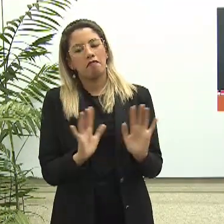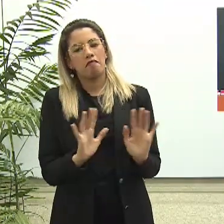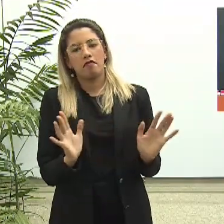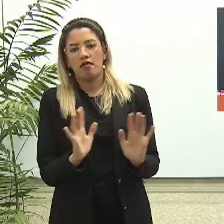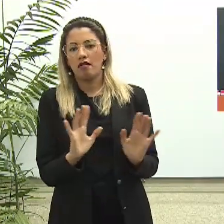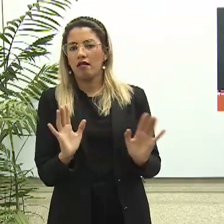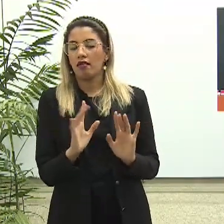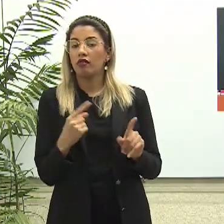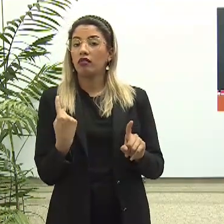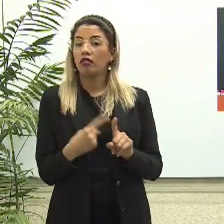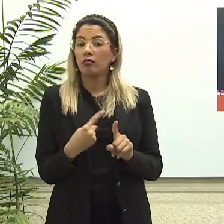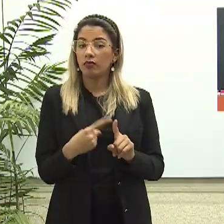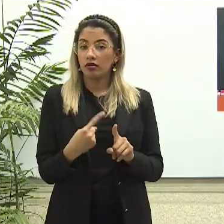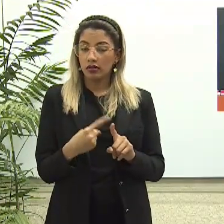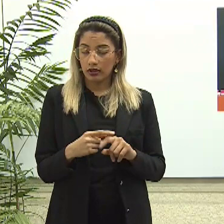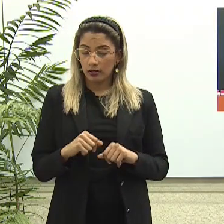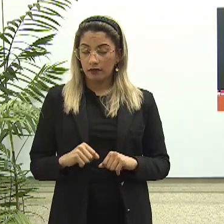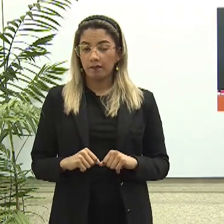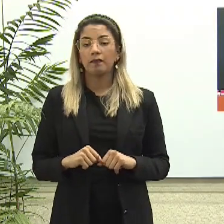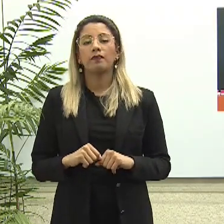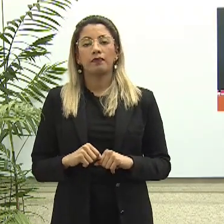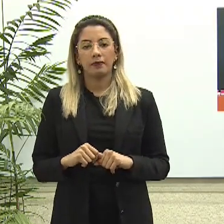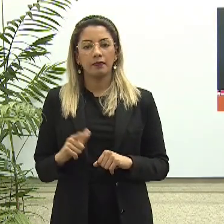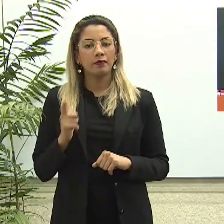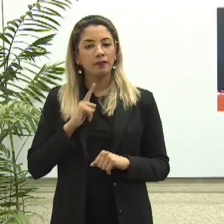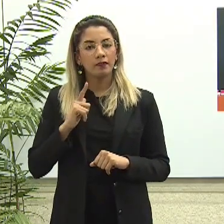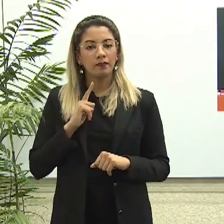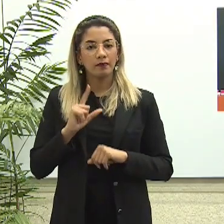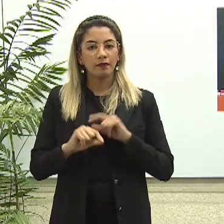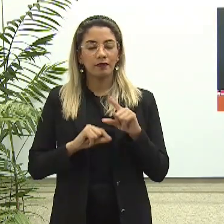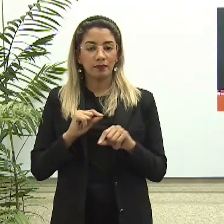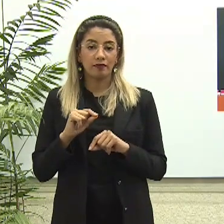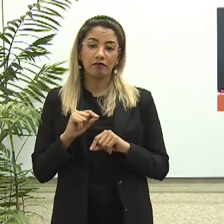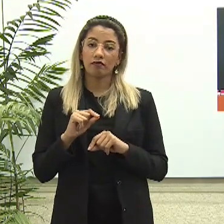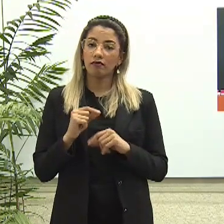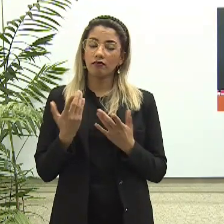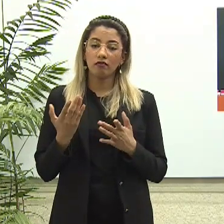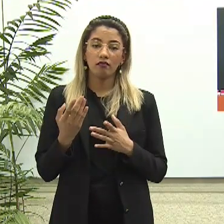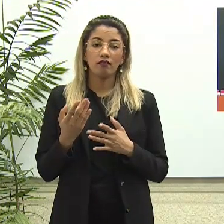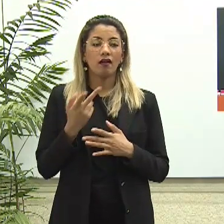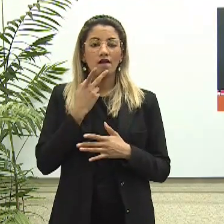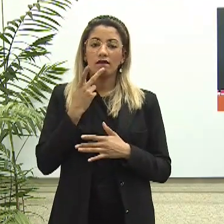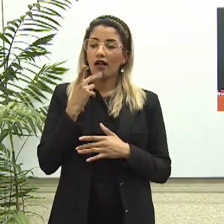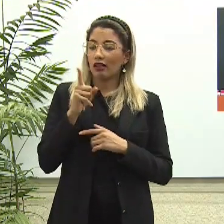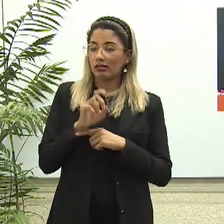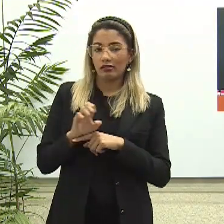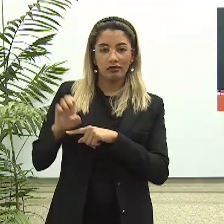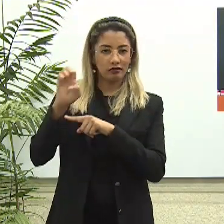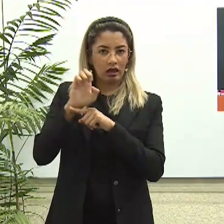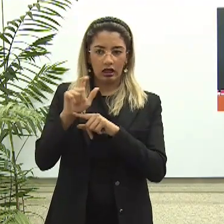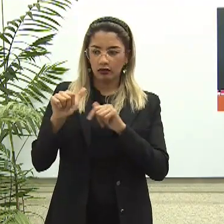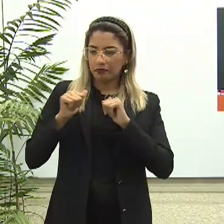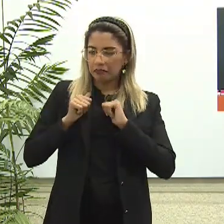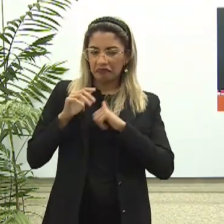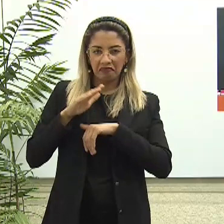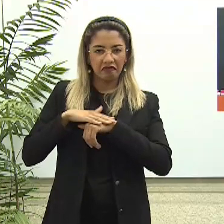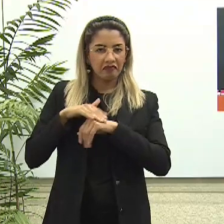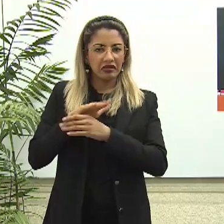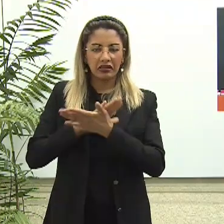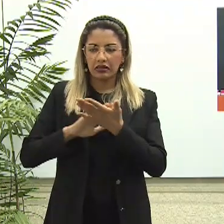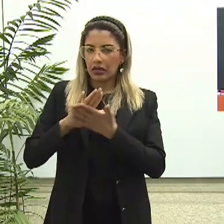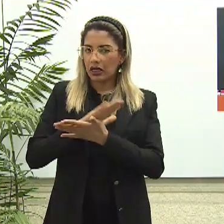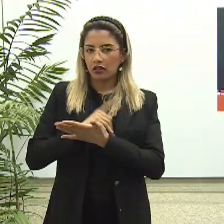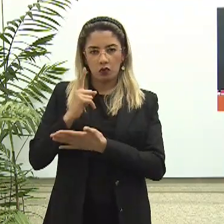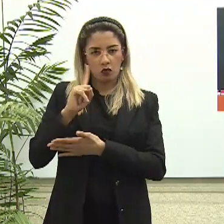manda a doutrina neoliberal que o estado não desenvolva nada certo correto